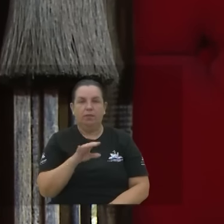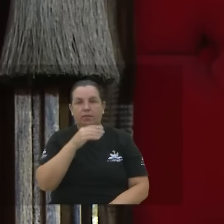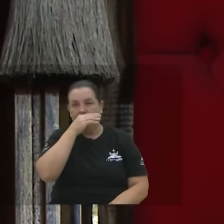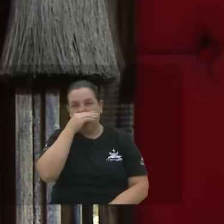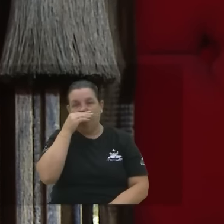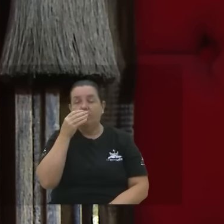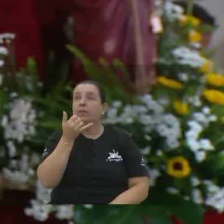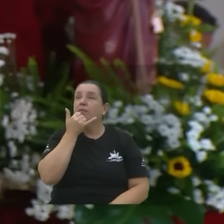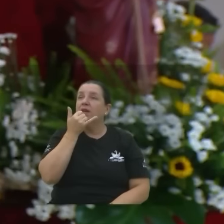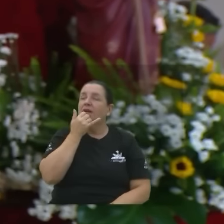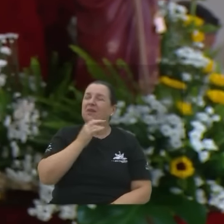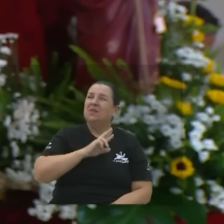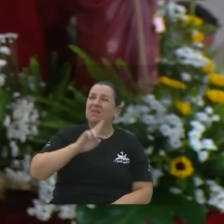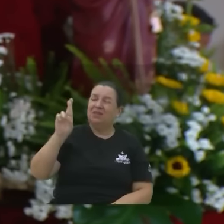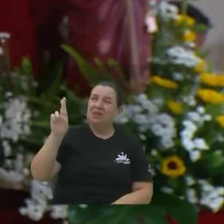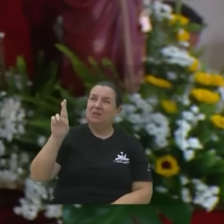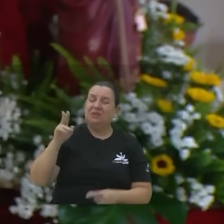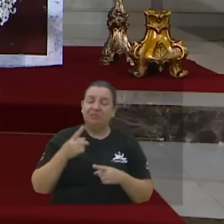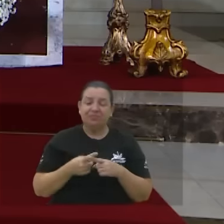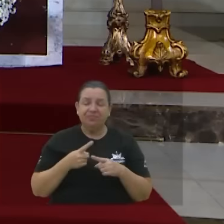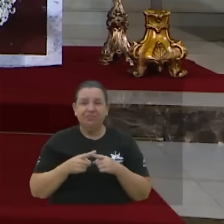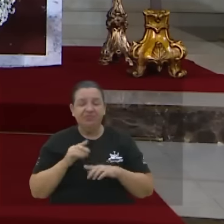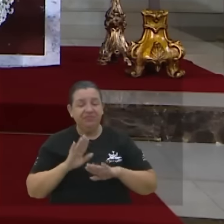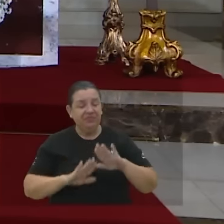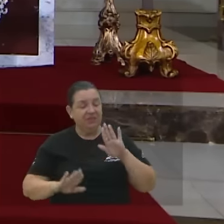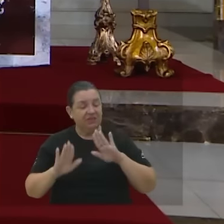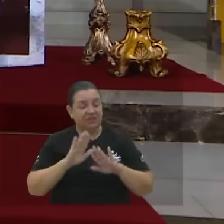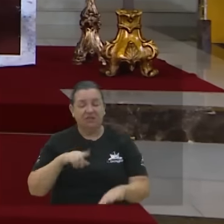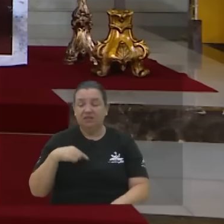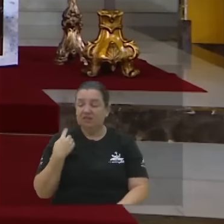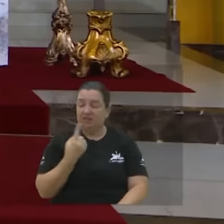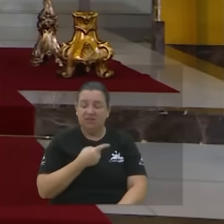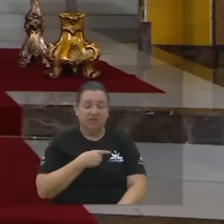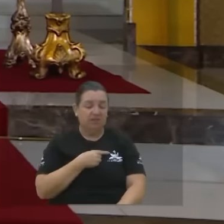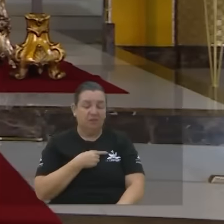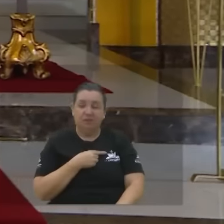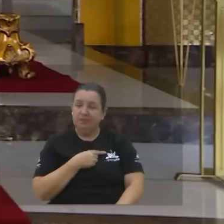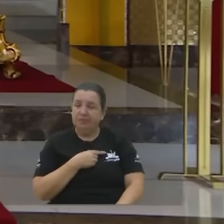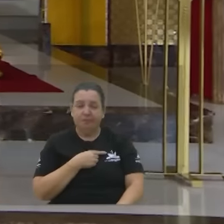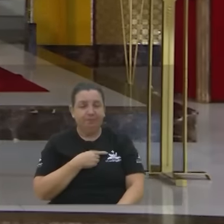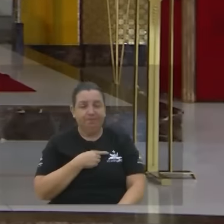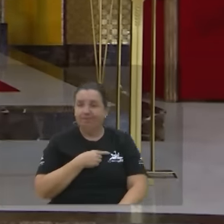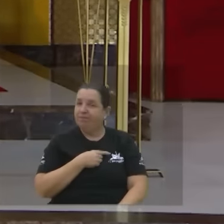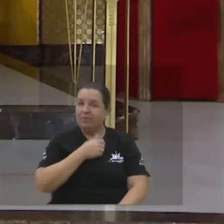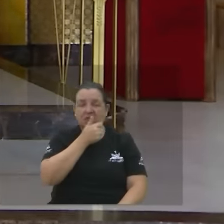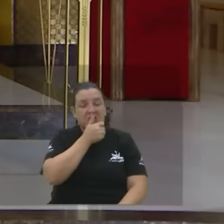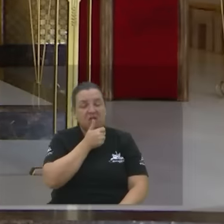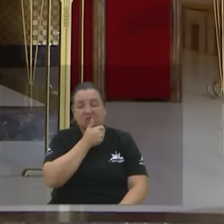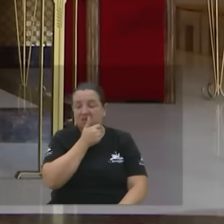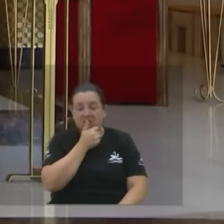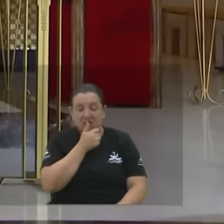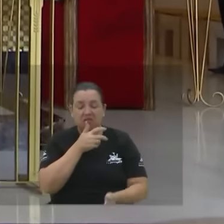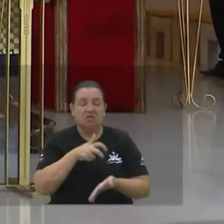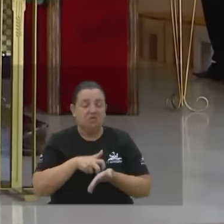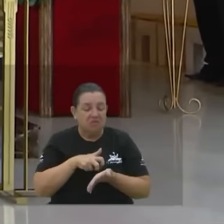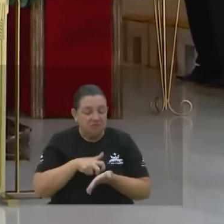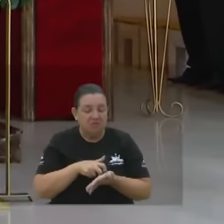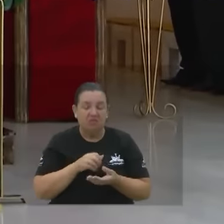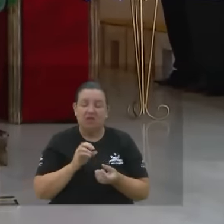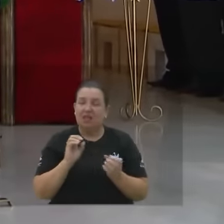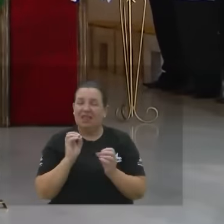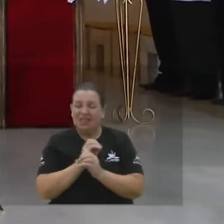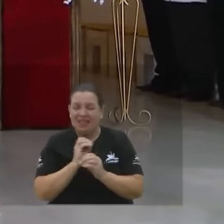Perdão, Senhor, pelas vezes em que nós não nos sacrificamos